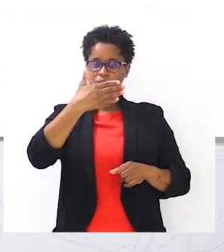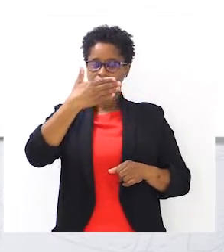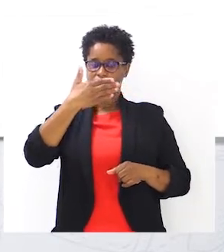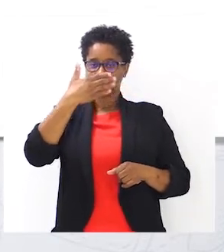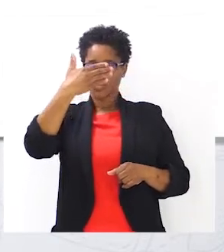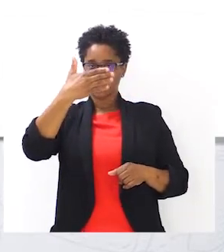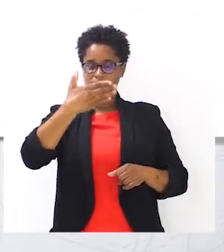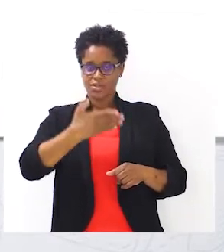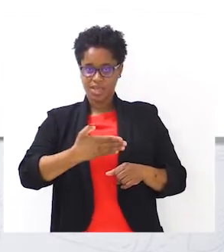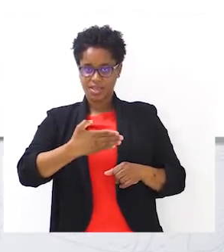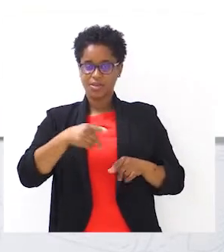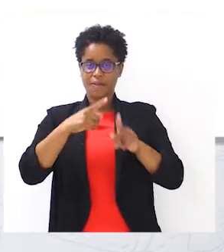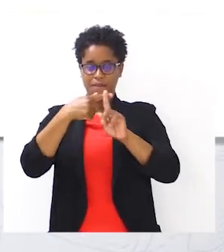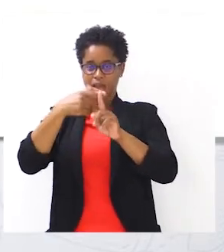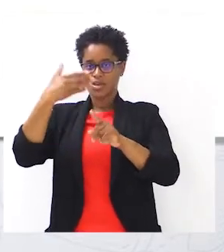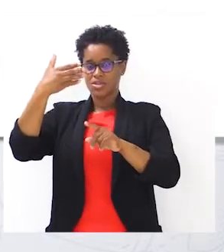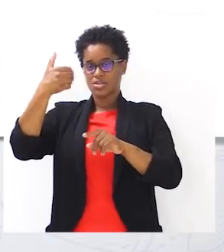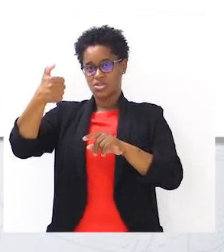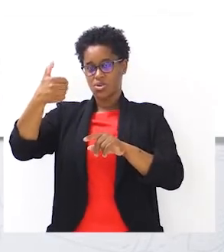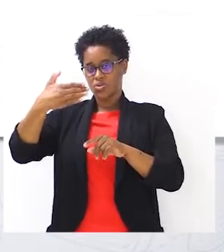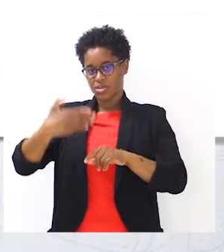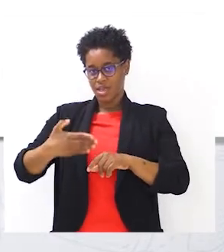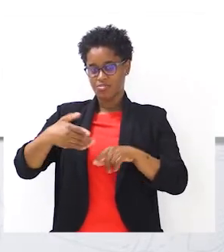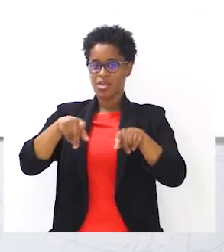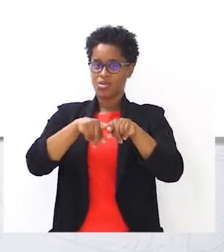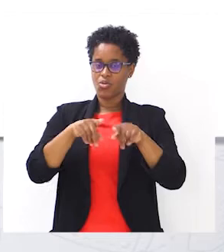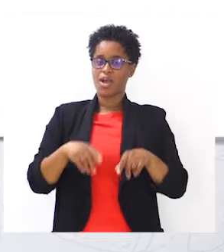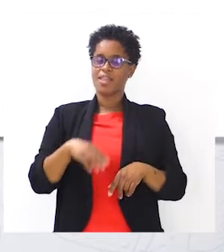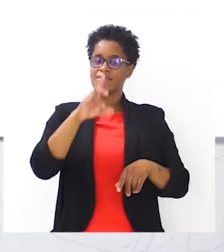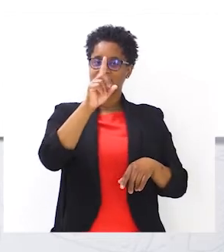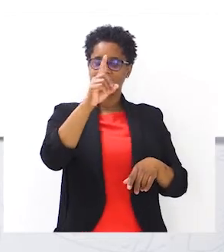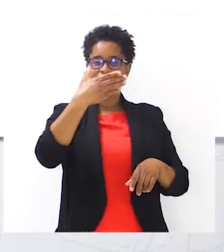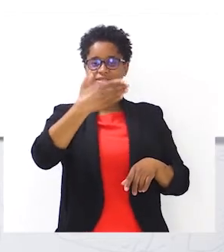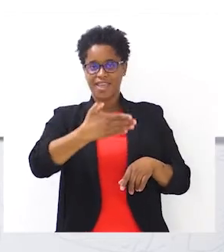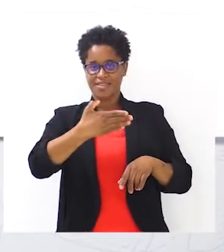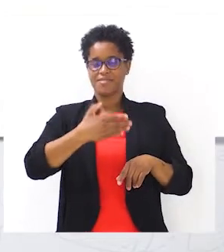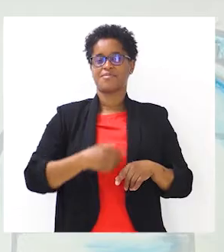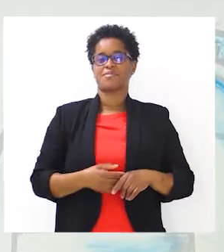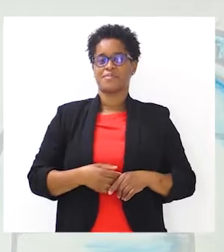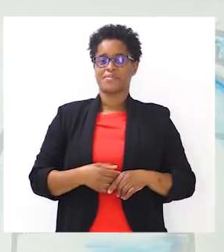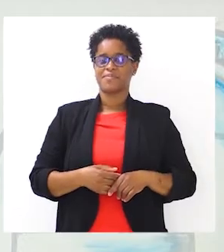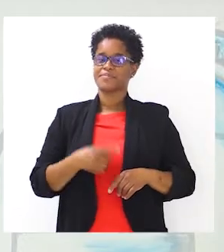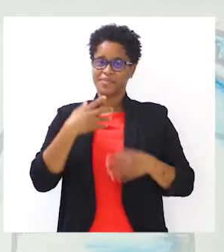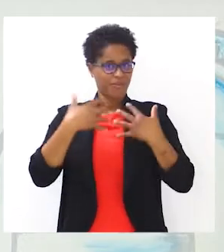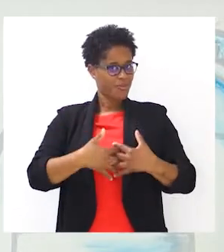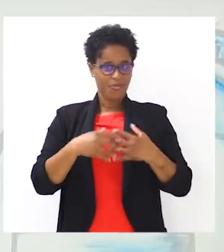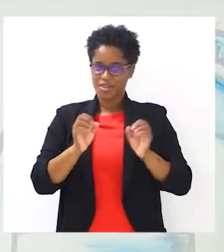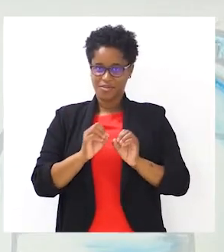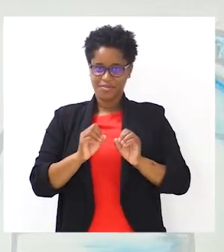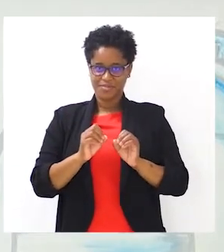mais 5 sétimo é igual a 6 sétimo. Não há